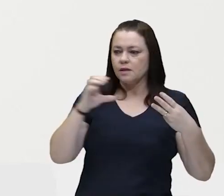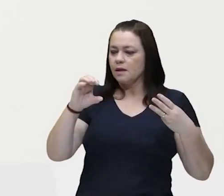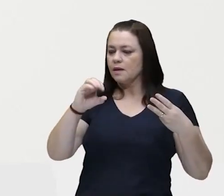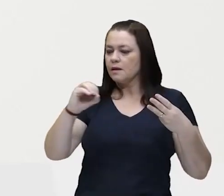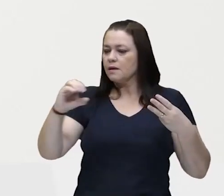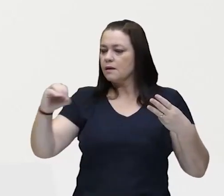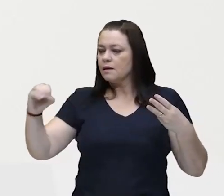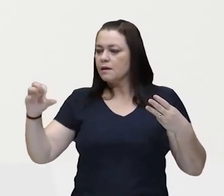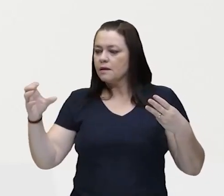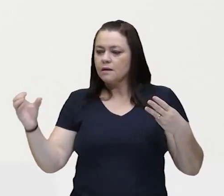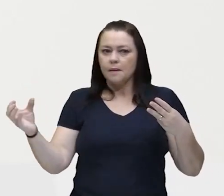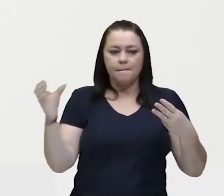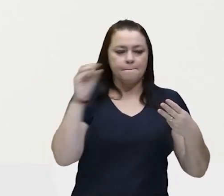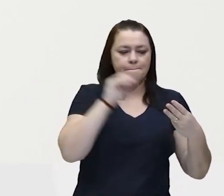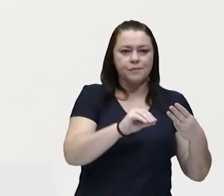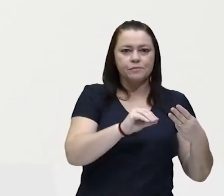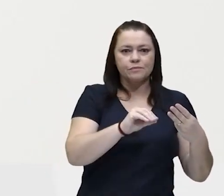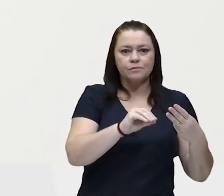ficar o quê?